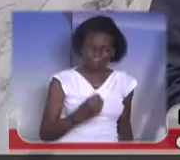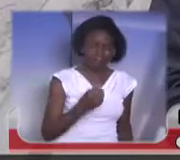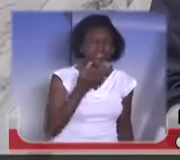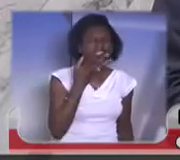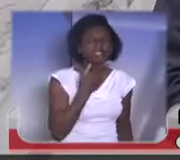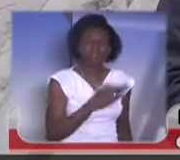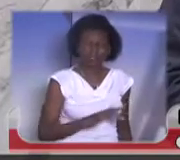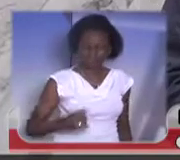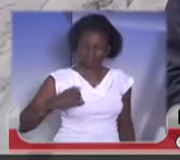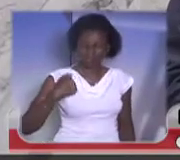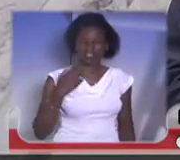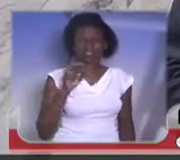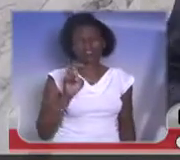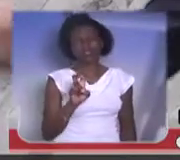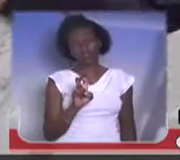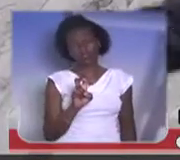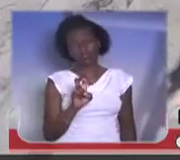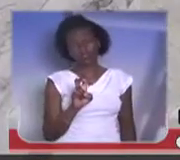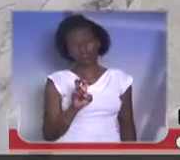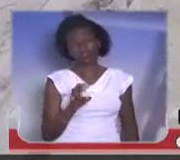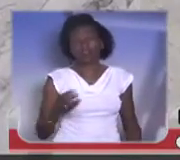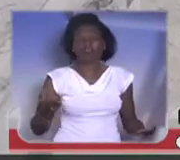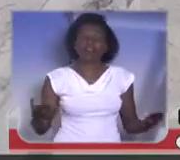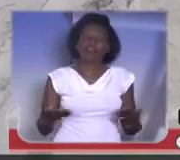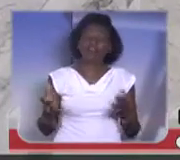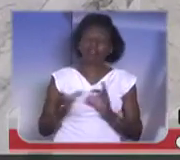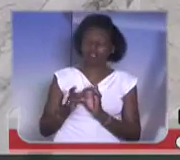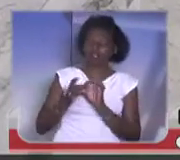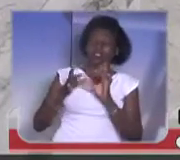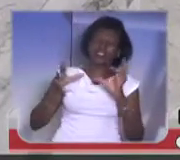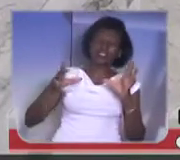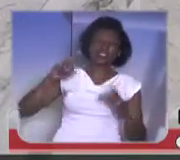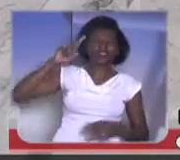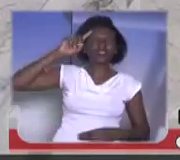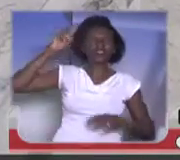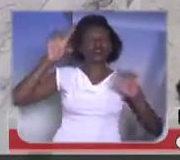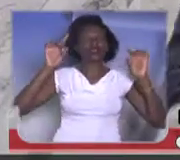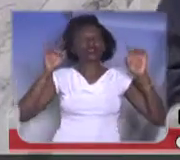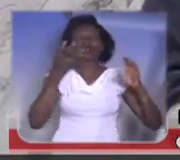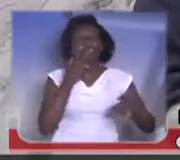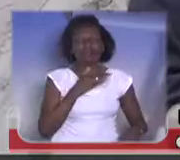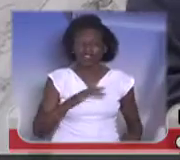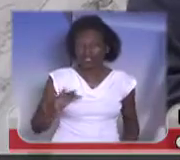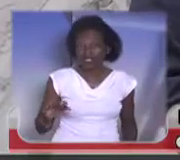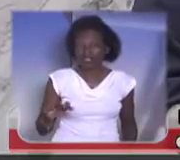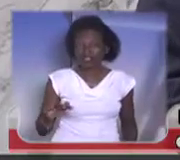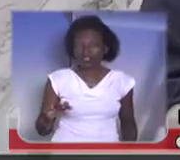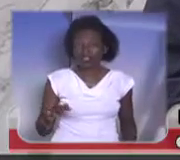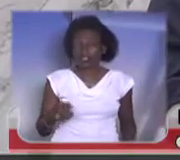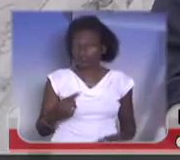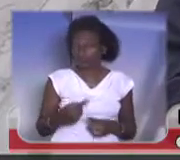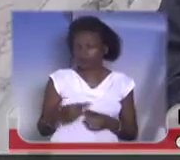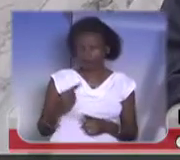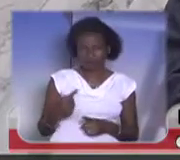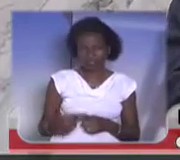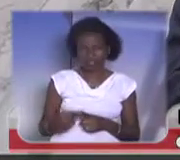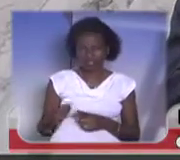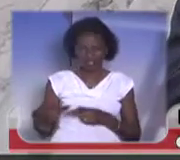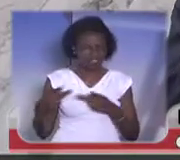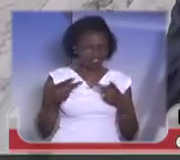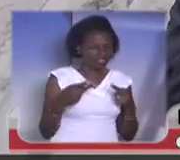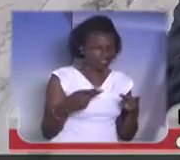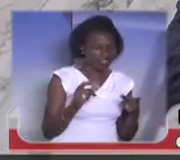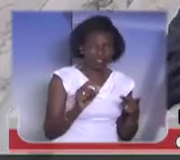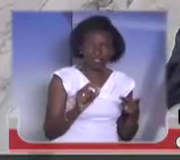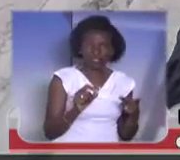de 5 o anos na época e ela vai ser liberada no dia das crianças para visitar a quem trair o túmulo